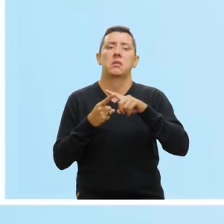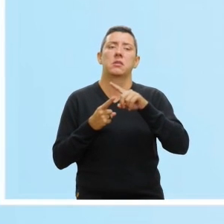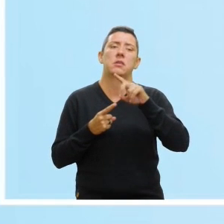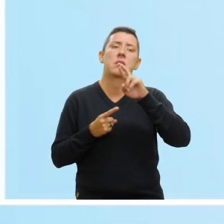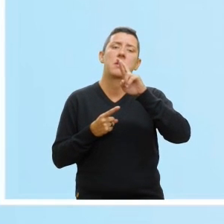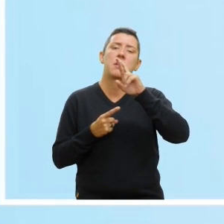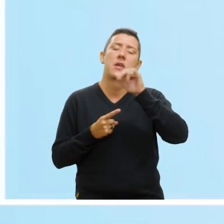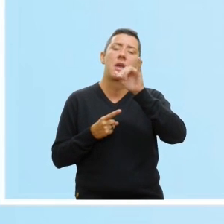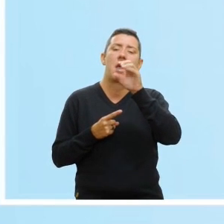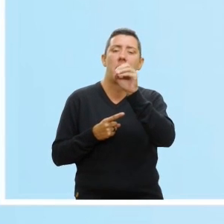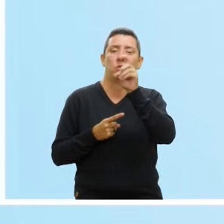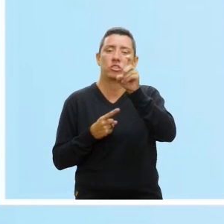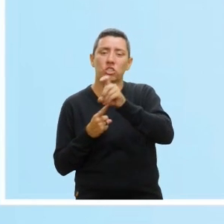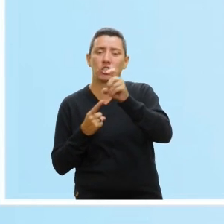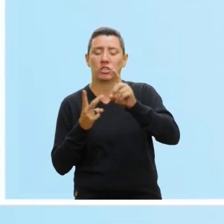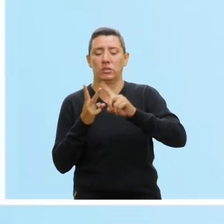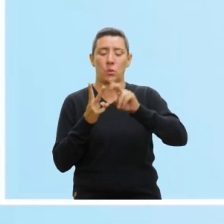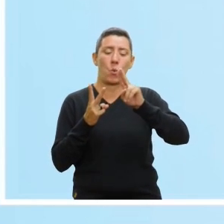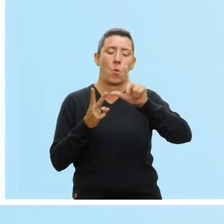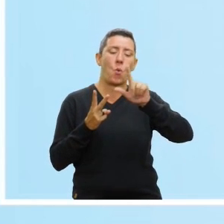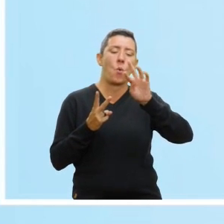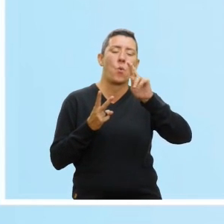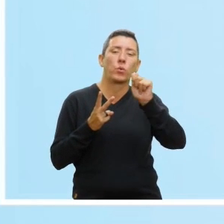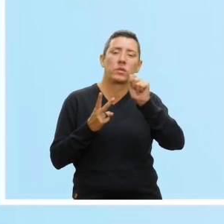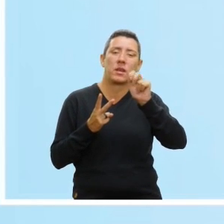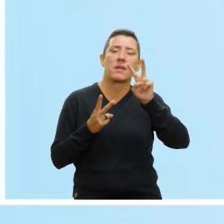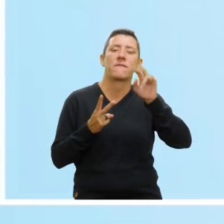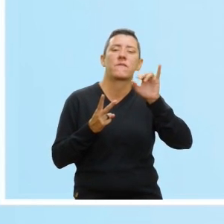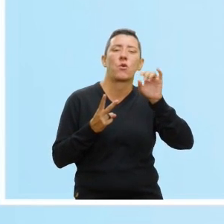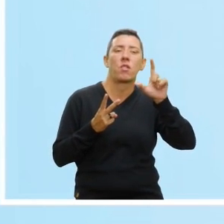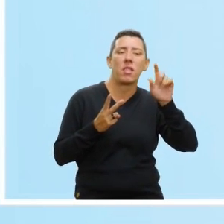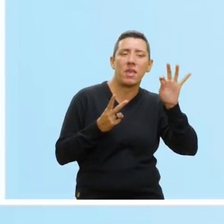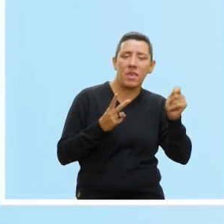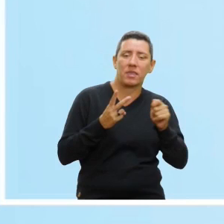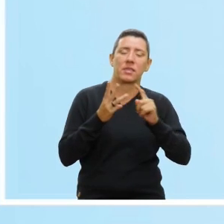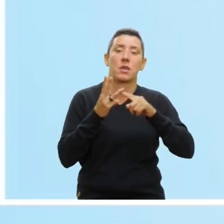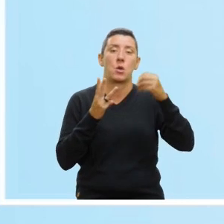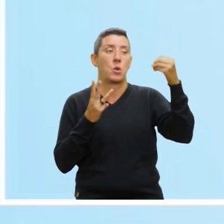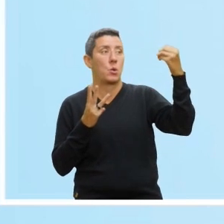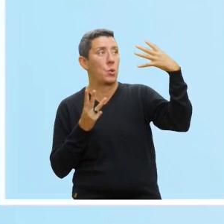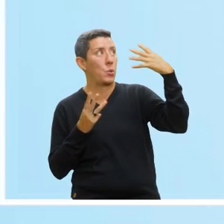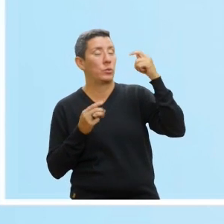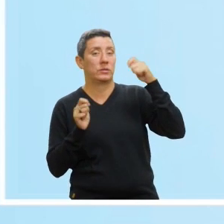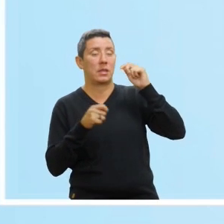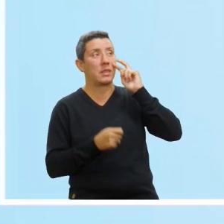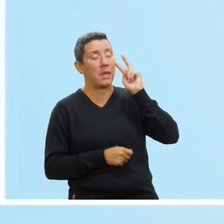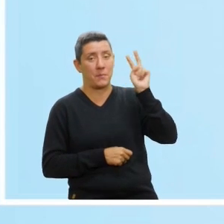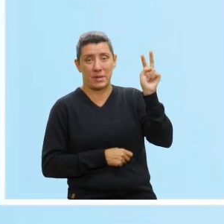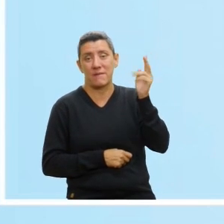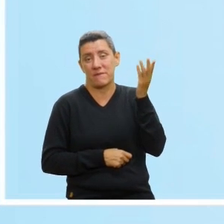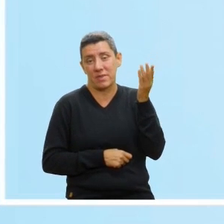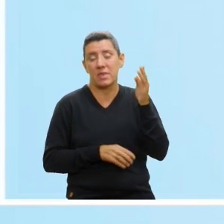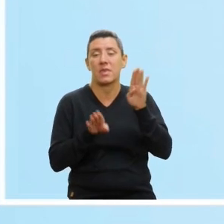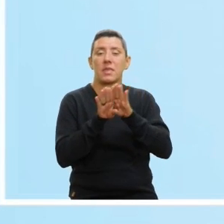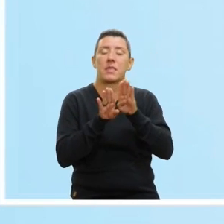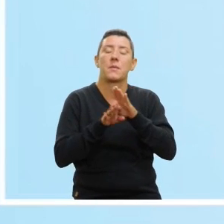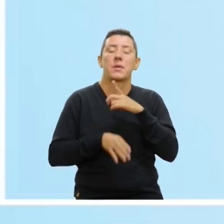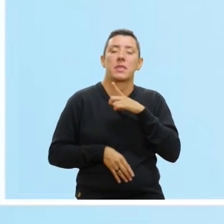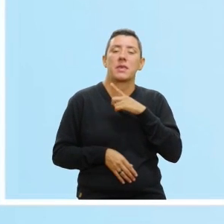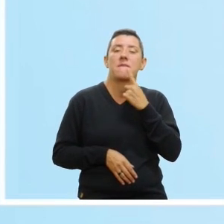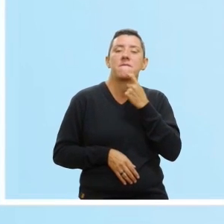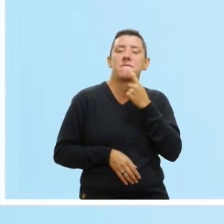raio-x, ultravioleta, tem aqui pequenininho o espectro visível de luz, que é o que a gente consegue enxergar olho nu, né? Depois infravermelho, e aí